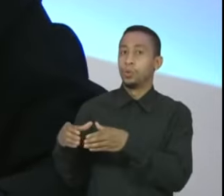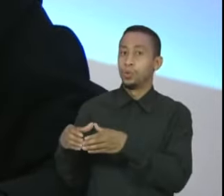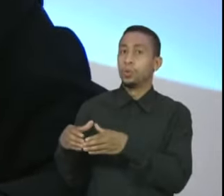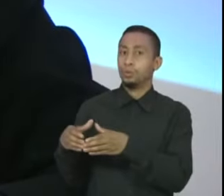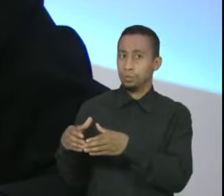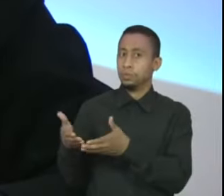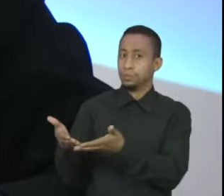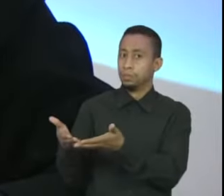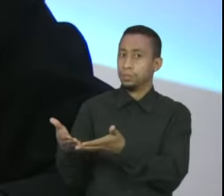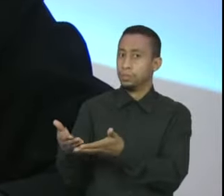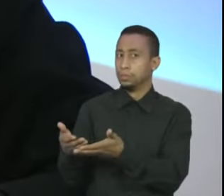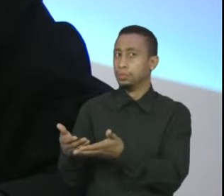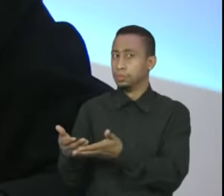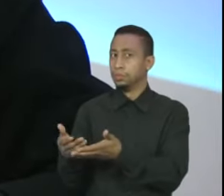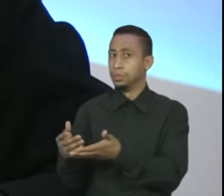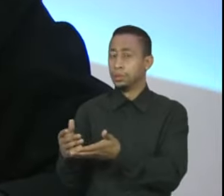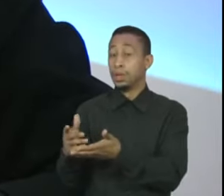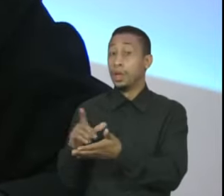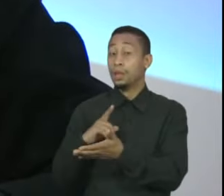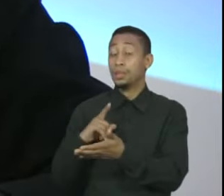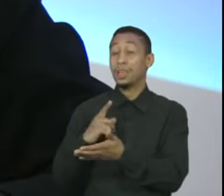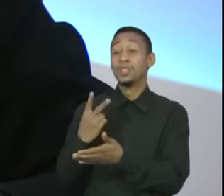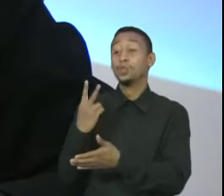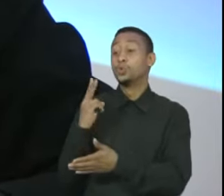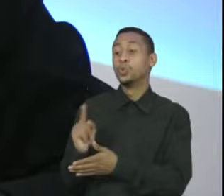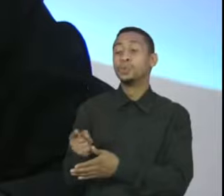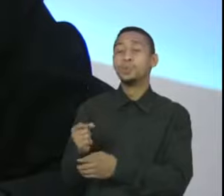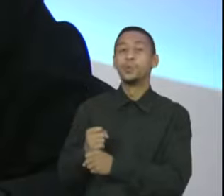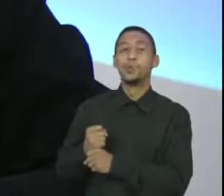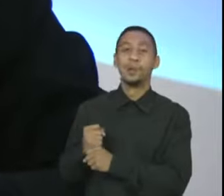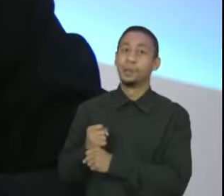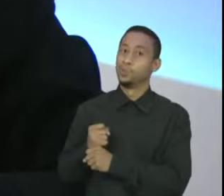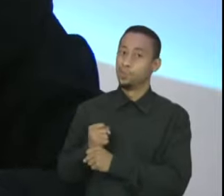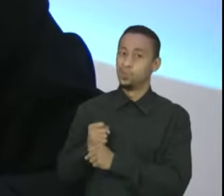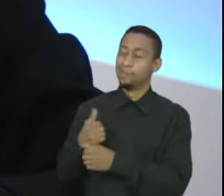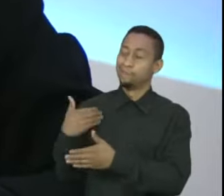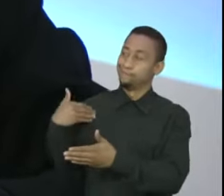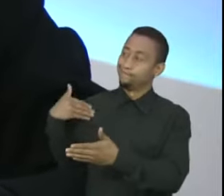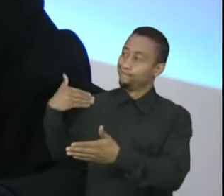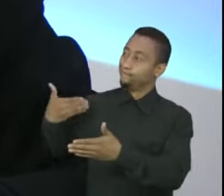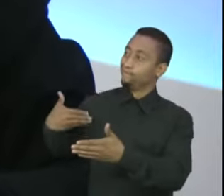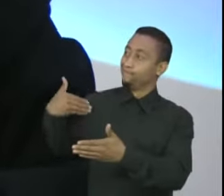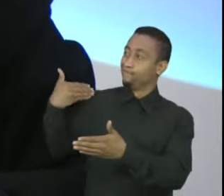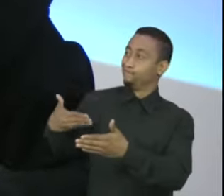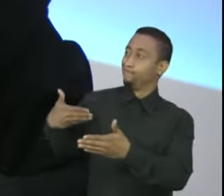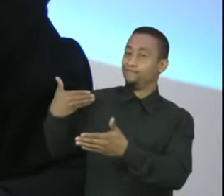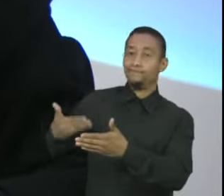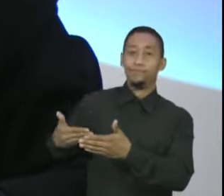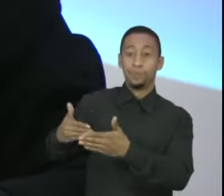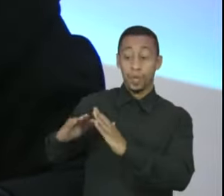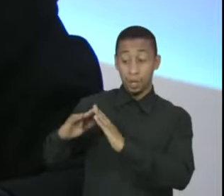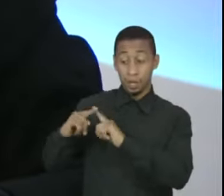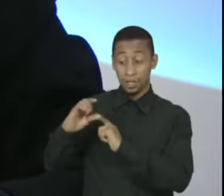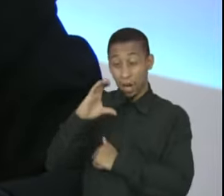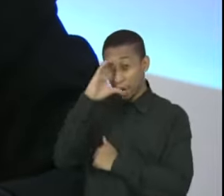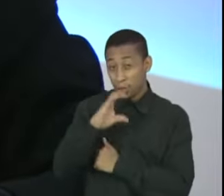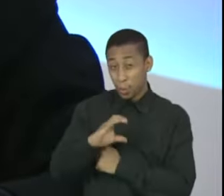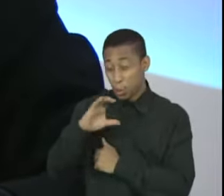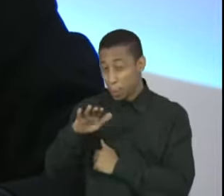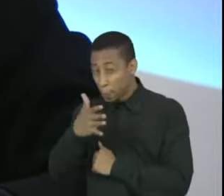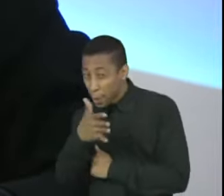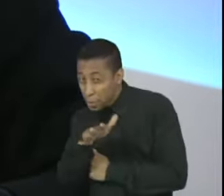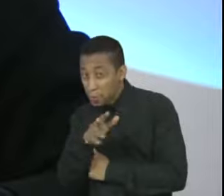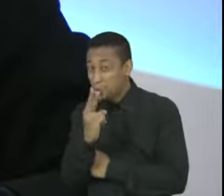instituição que tem dois mil anos e continuidade falando mais que isso mas o quase um número Redondo